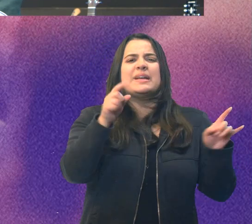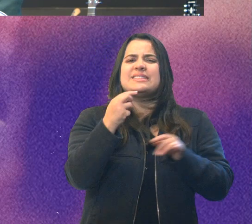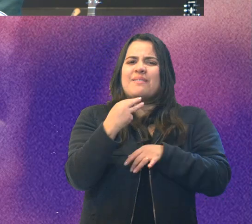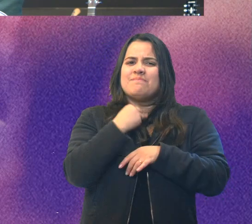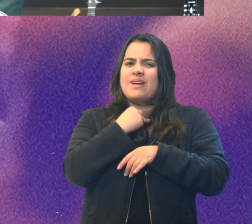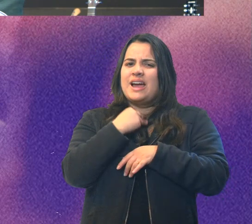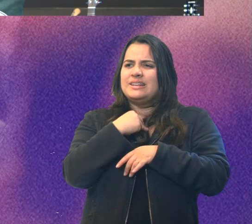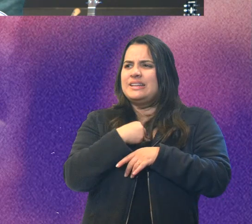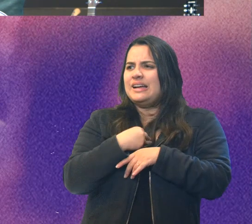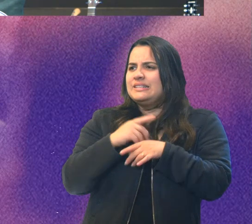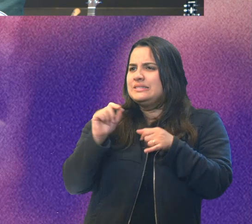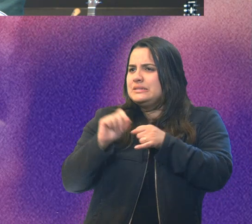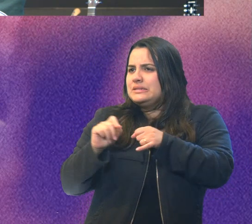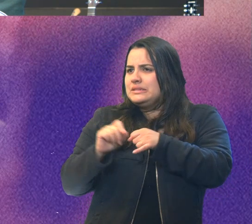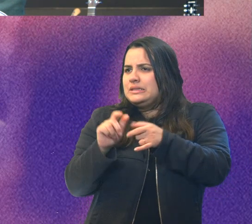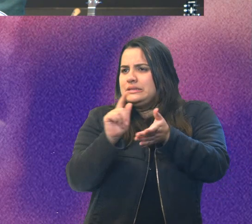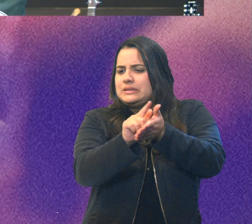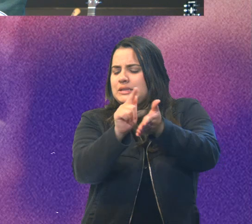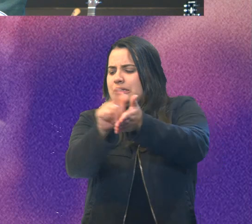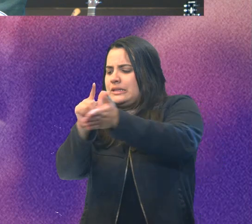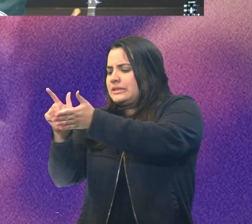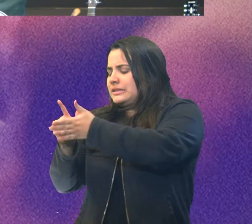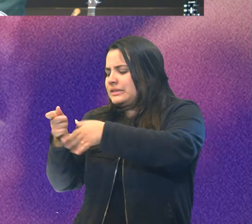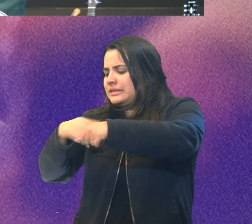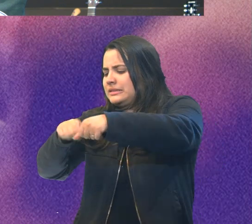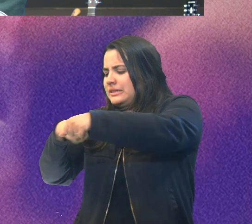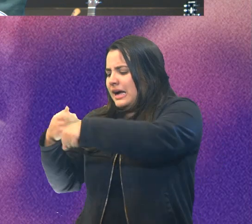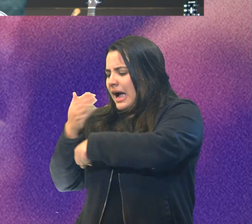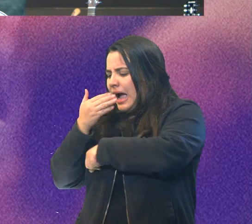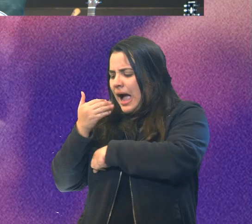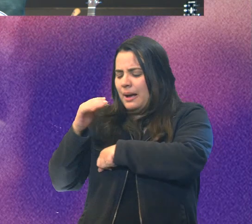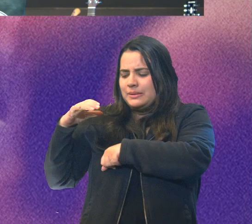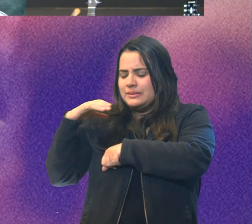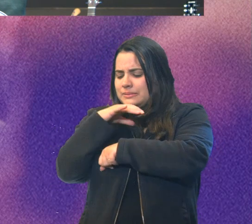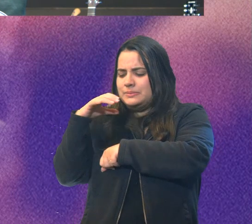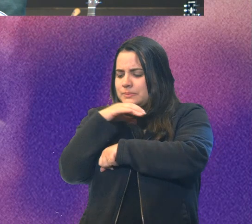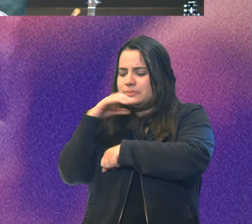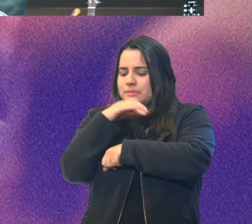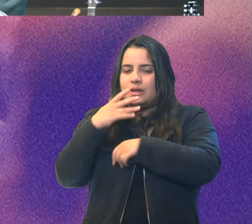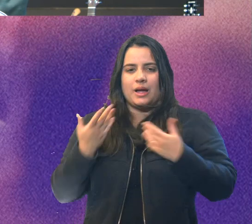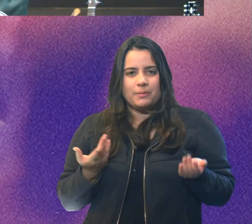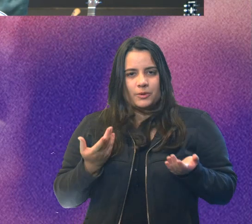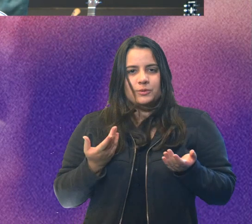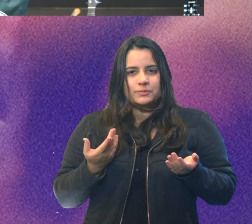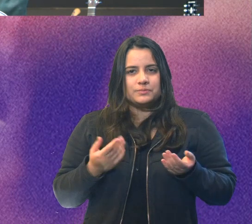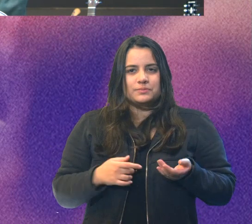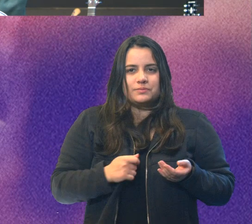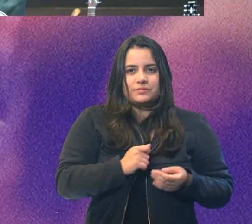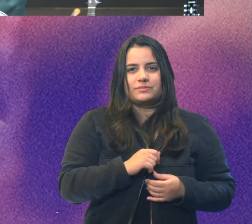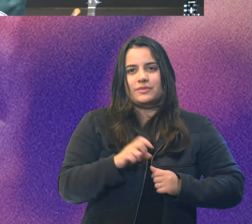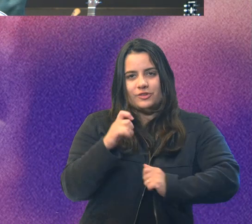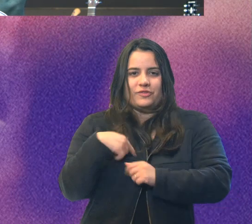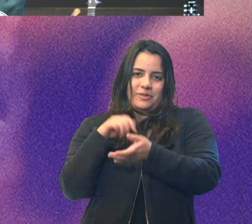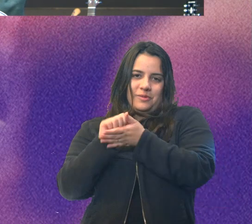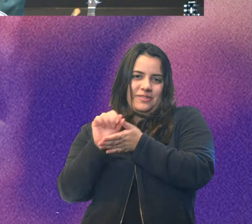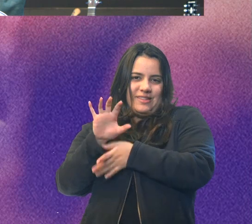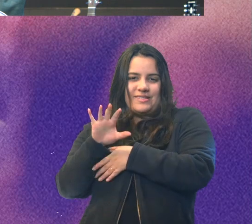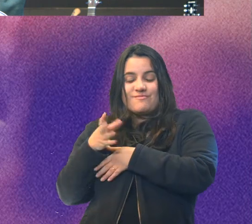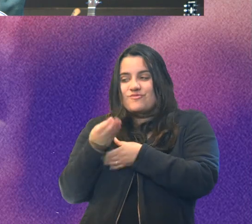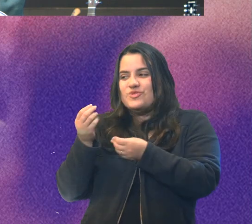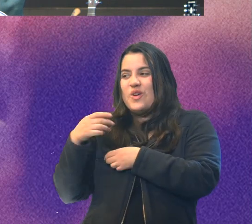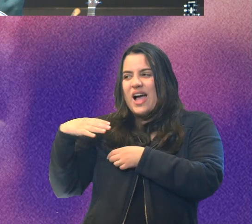muito serviço, ouvindo áudios no X2. Isso, se eu tivesse escrito a Bíblia, ia ser assim.